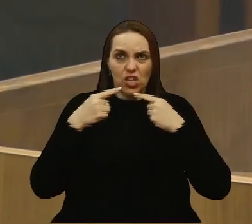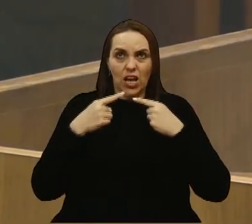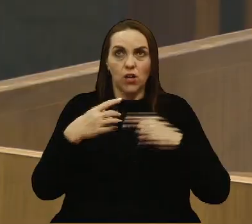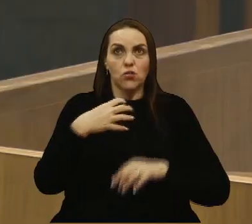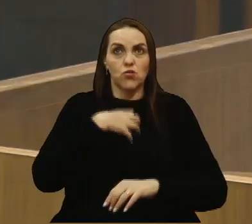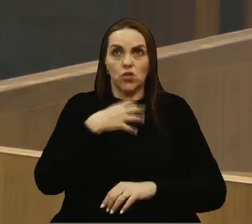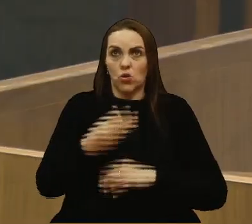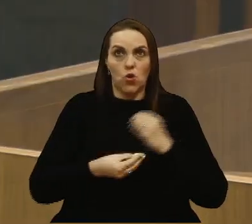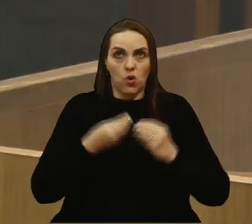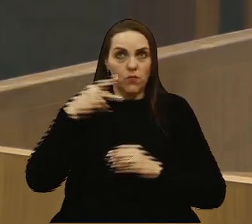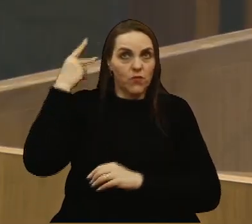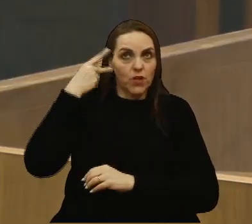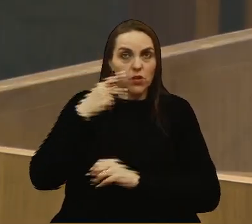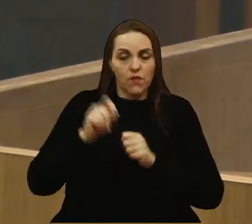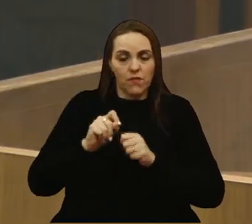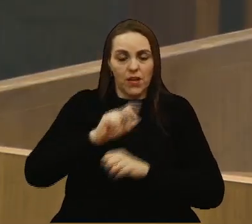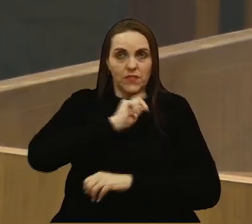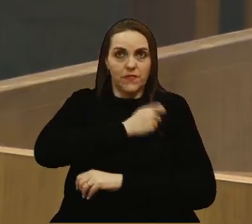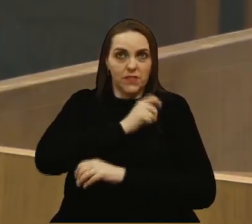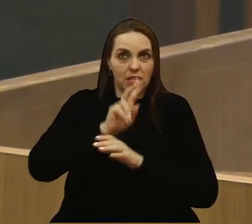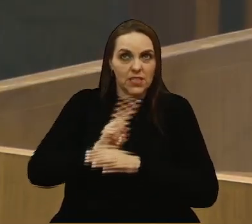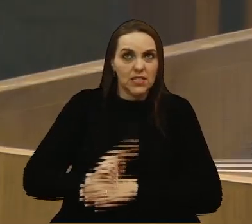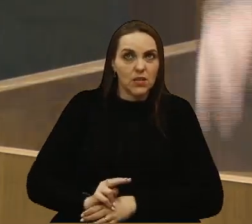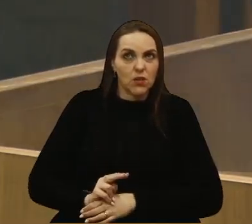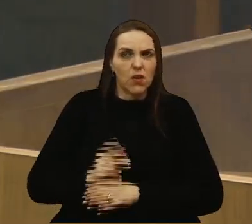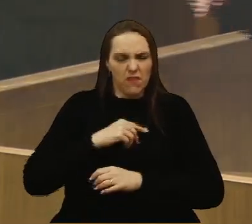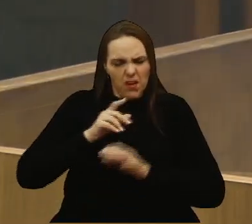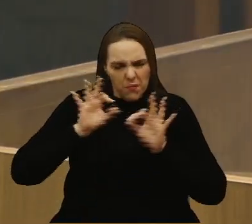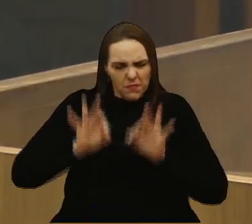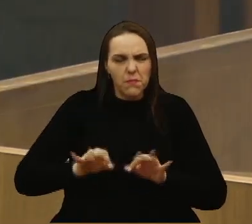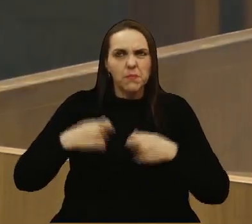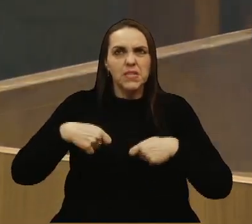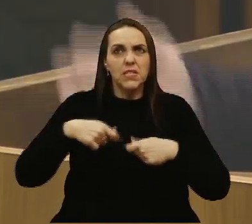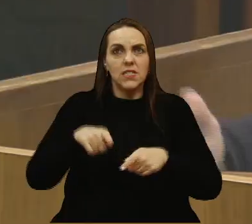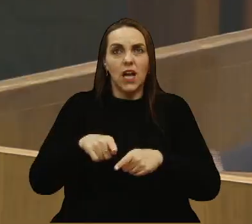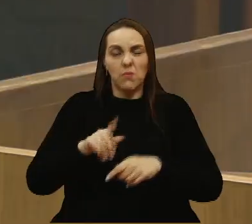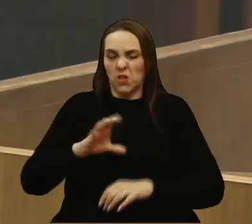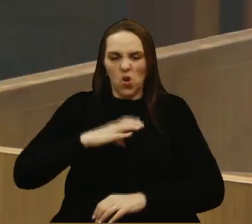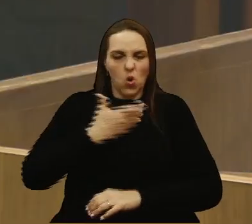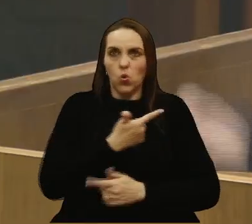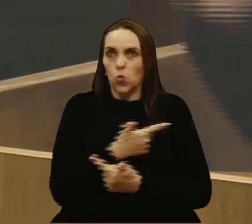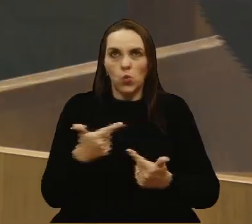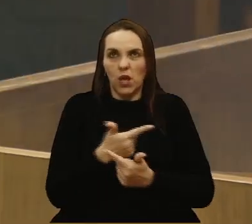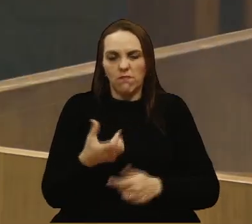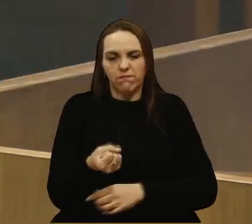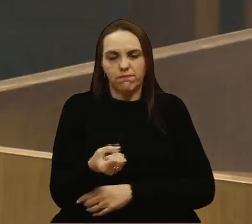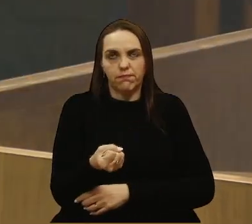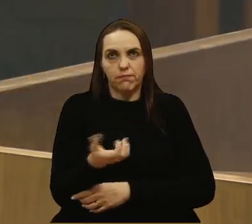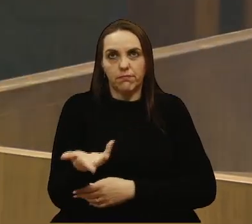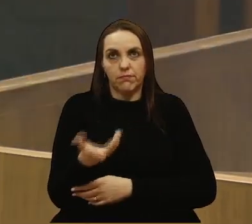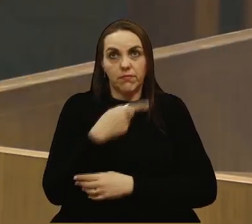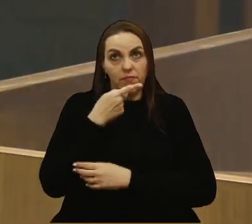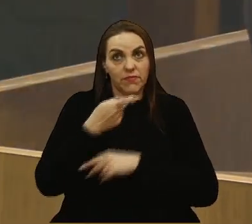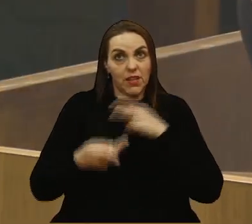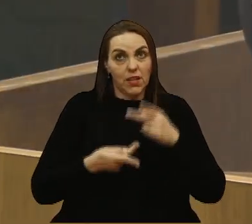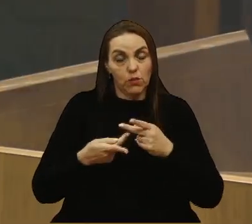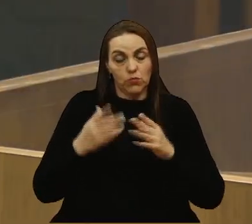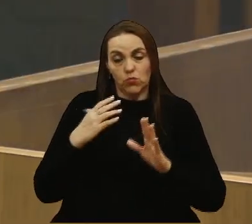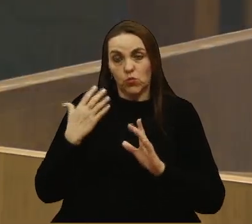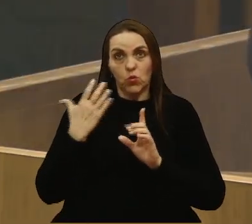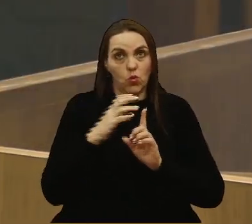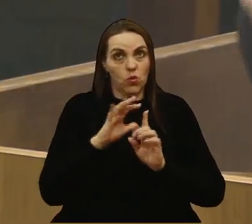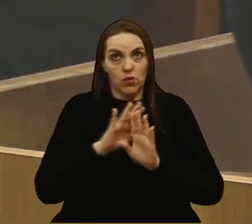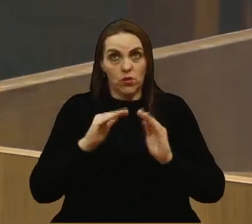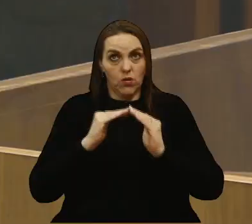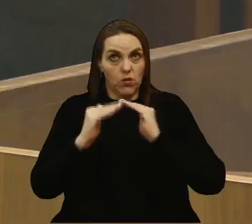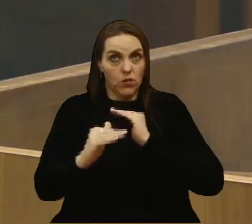os vereadores fazem a fiscalização. Deveriam ter feito, não fazem porque são covardes. Nós falamos, discordamos, porque